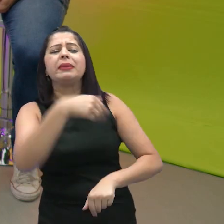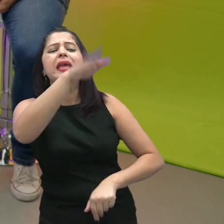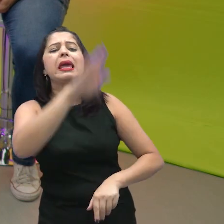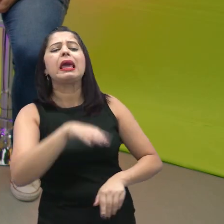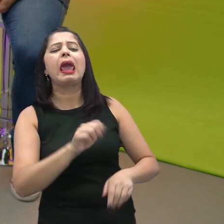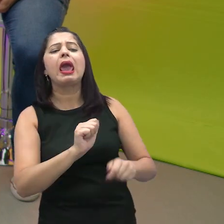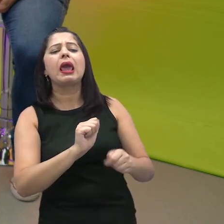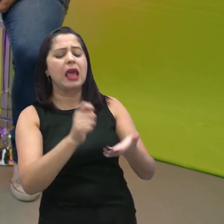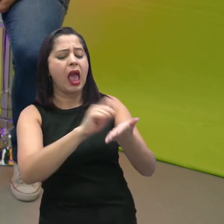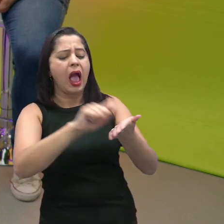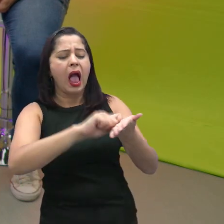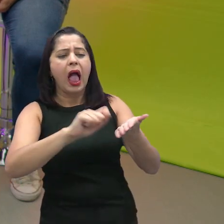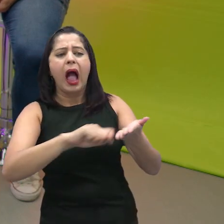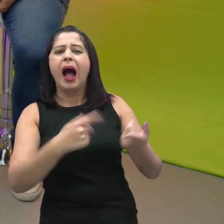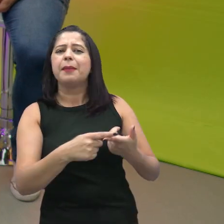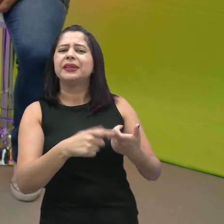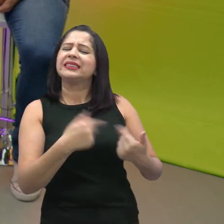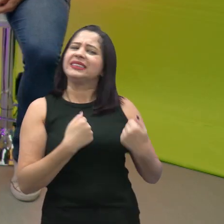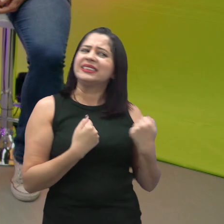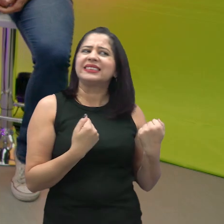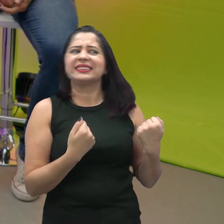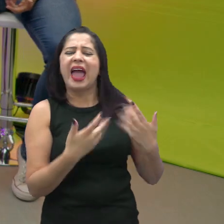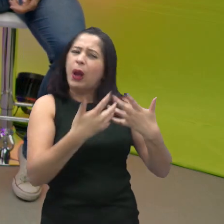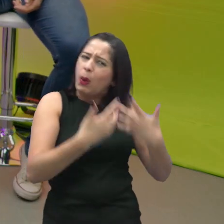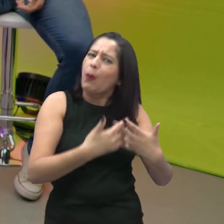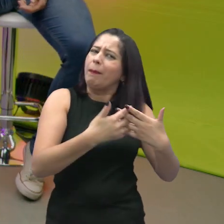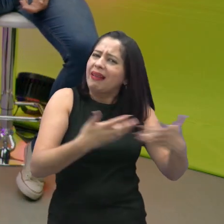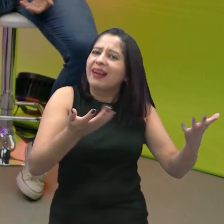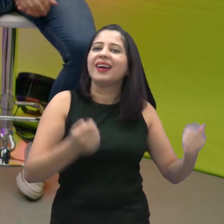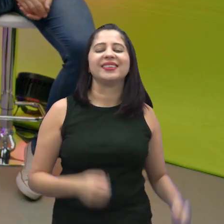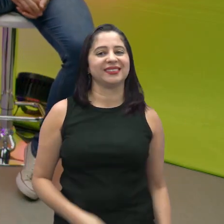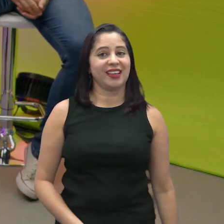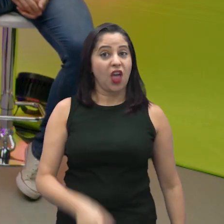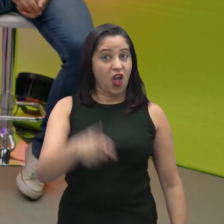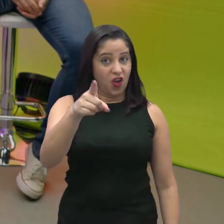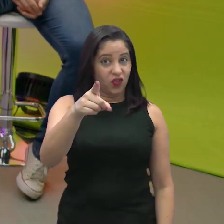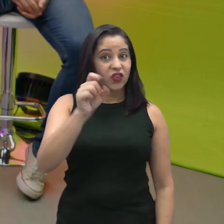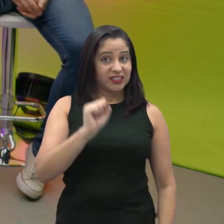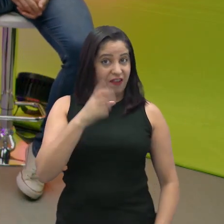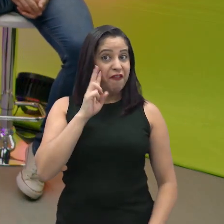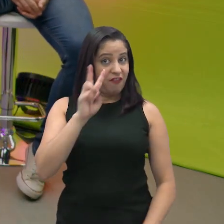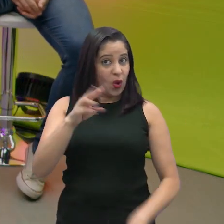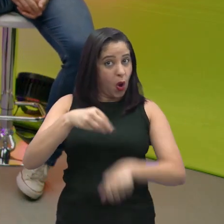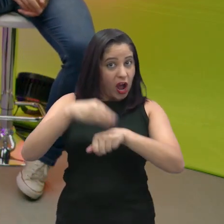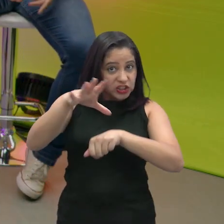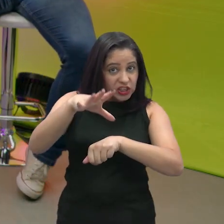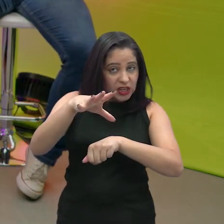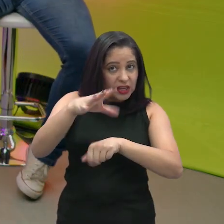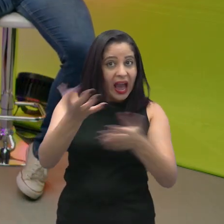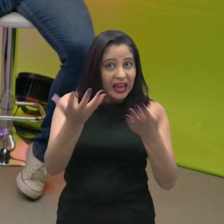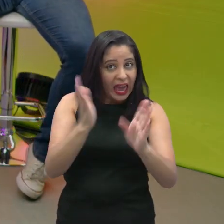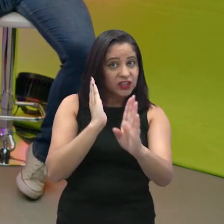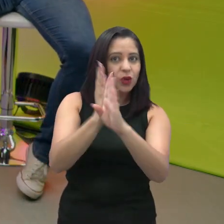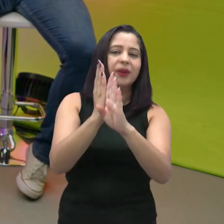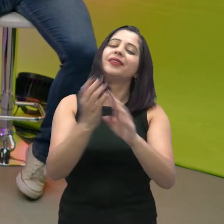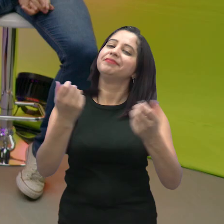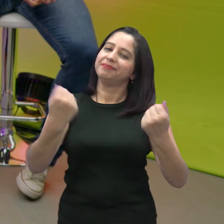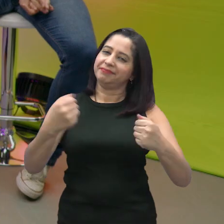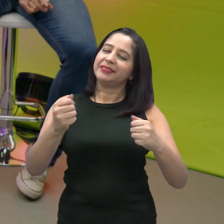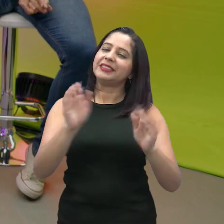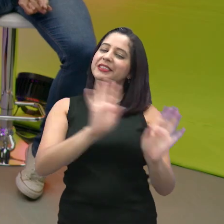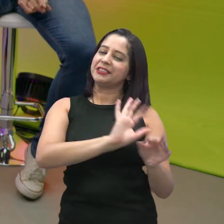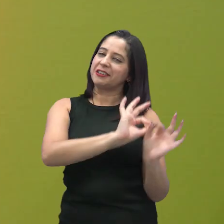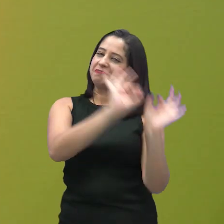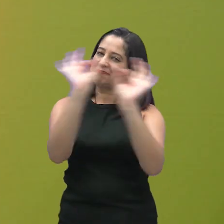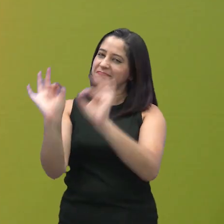né, que você fica, meu Deus, dessas charadas, é meio complicado, né, passar por isso. Pra você que assistiu aí a dica da Dani também, se quiser descobrir, vai ter que assistir o filme,